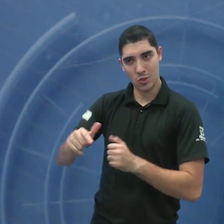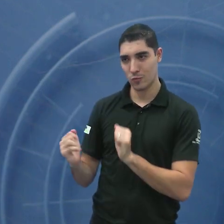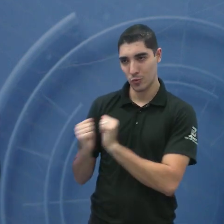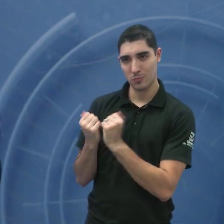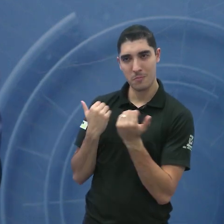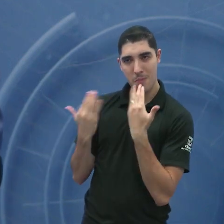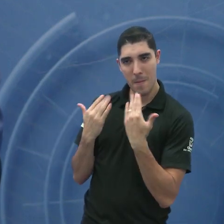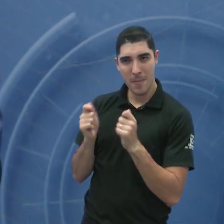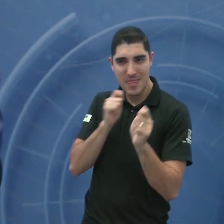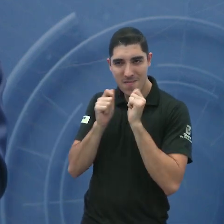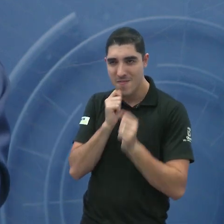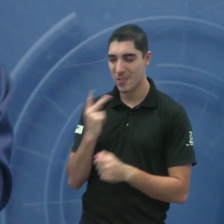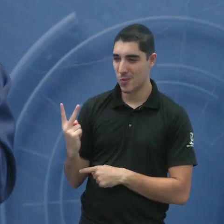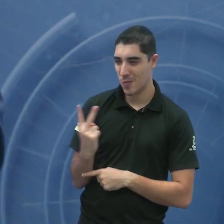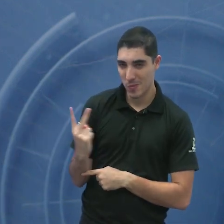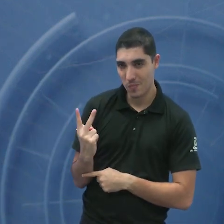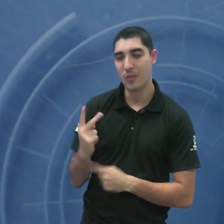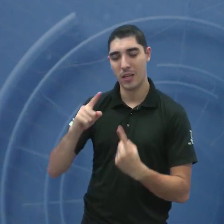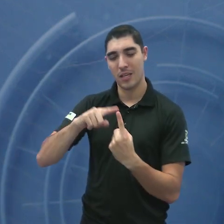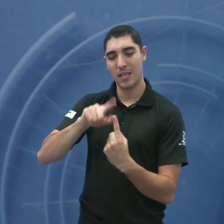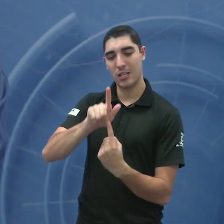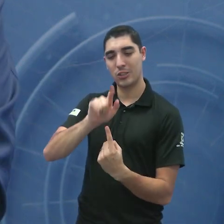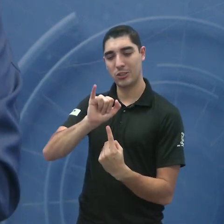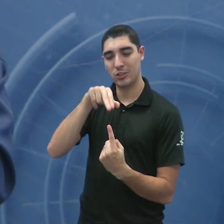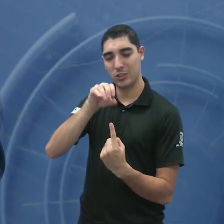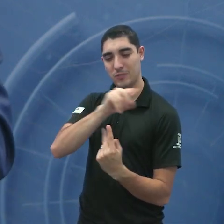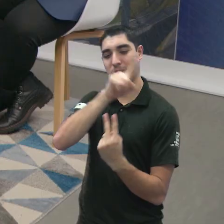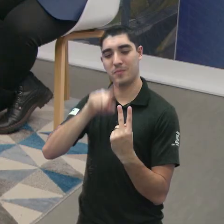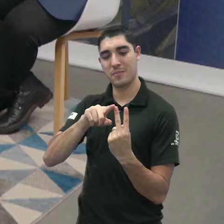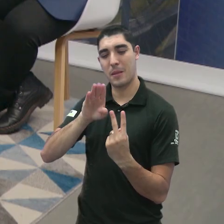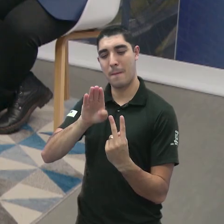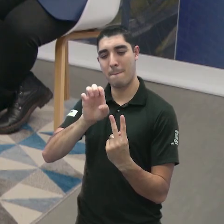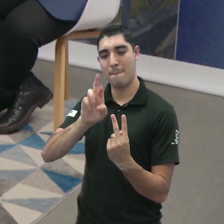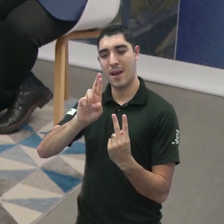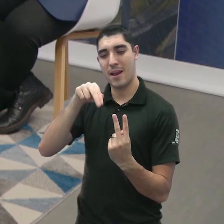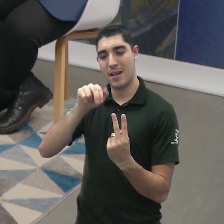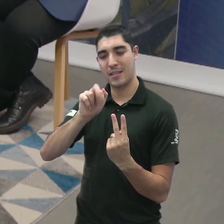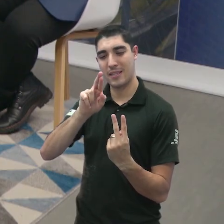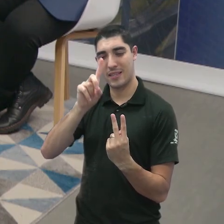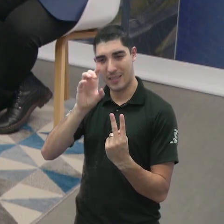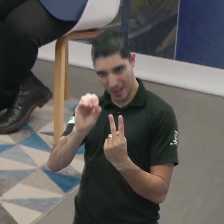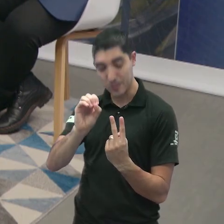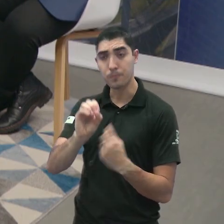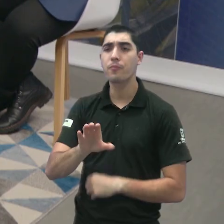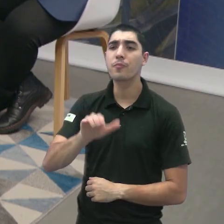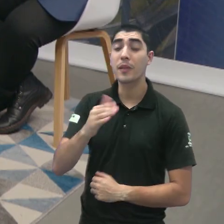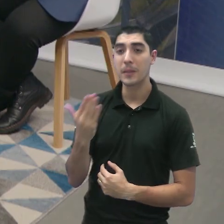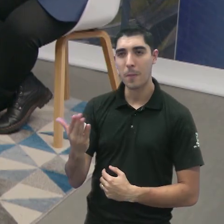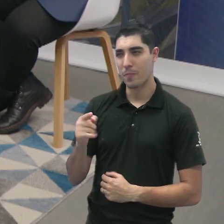com a entrevista. Vamos conversar com o Gino, com o Bernardo, para a gente entender tudo isso. A gente fez toda essa